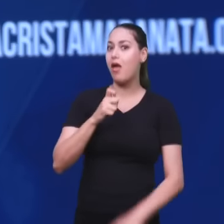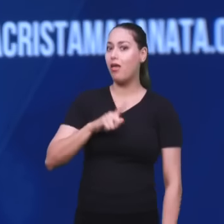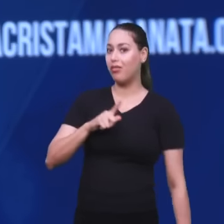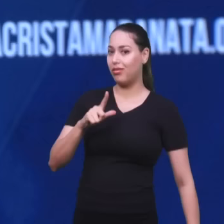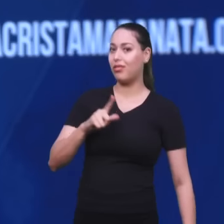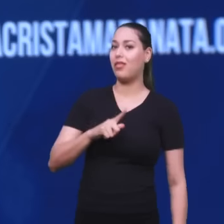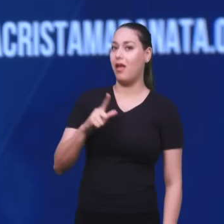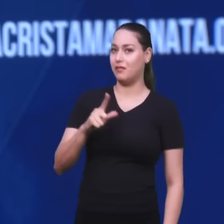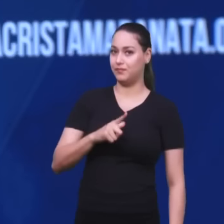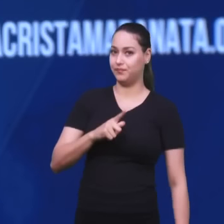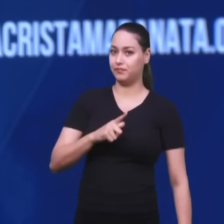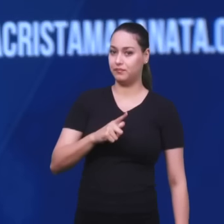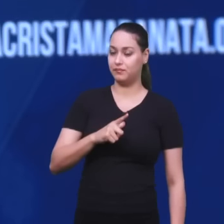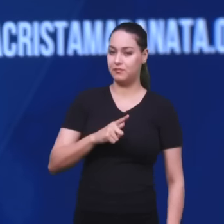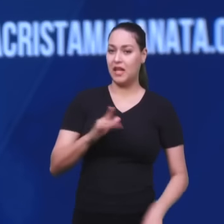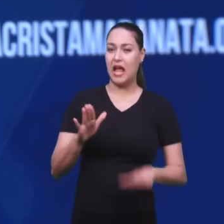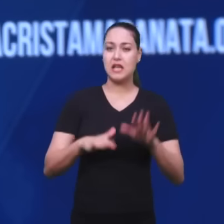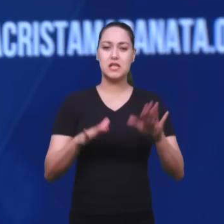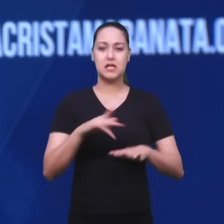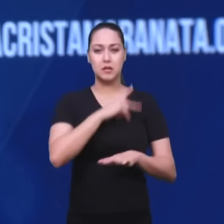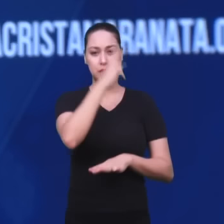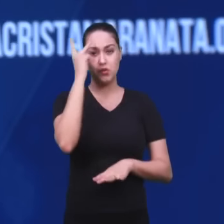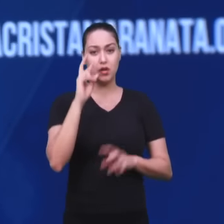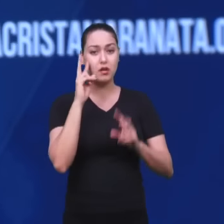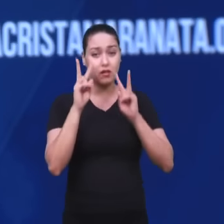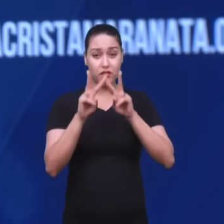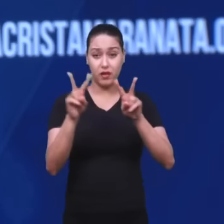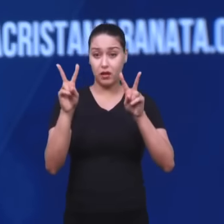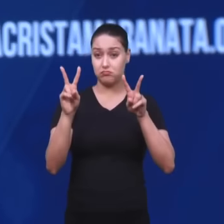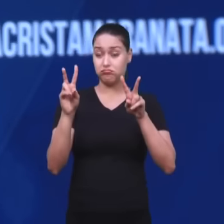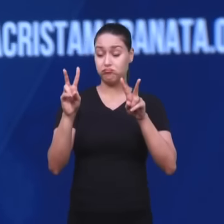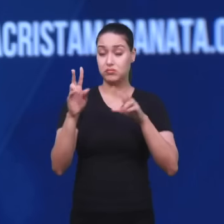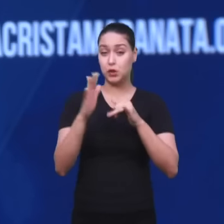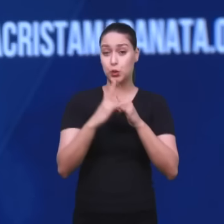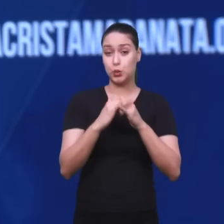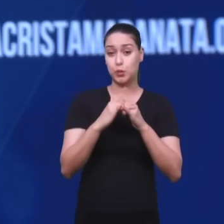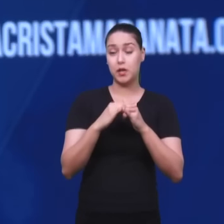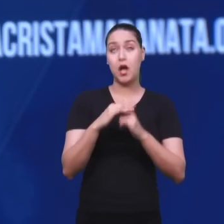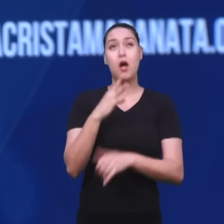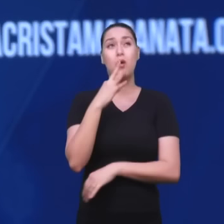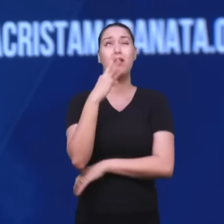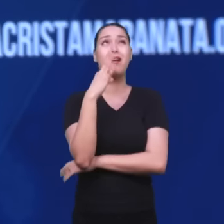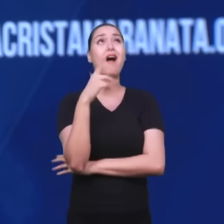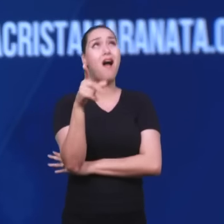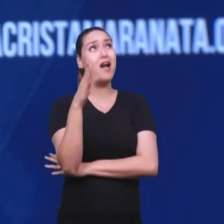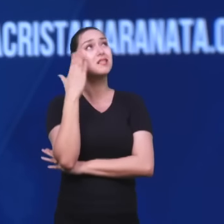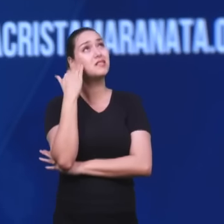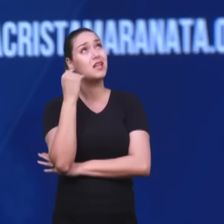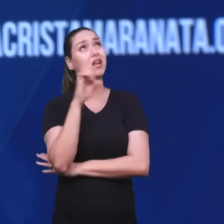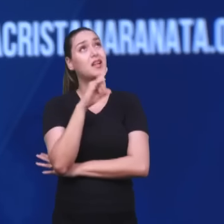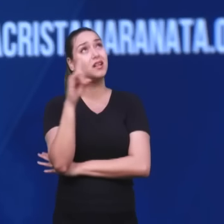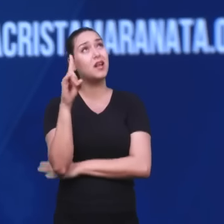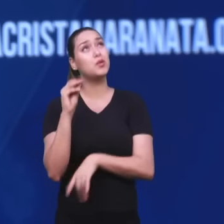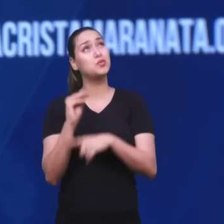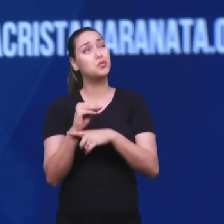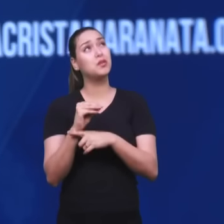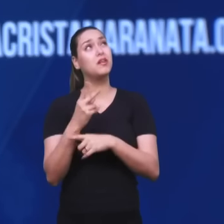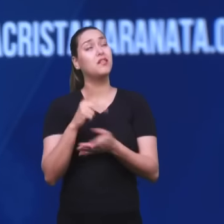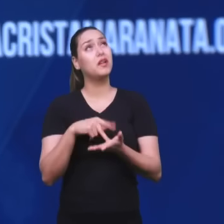Conosco aqui Conheça O Senhor De ouvir falar Mas neste culto O Senhor Quer se revelar A você